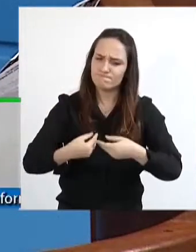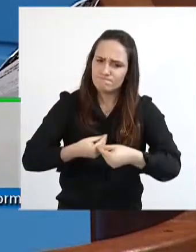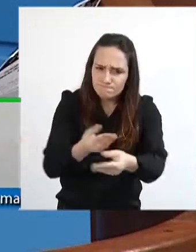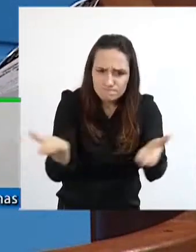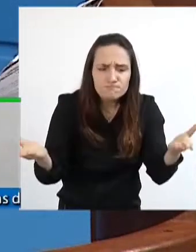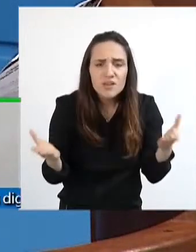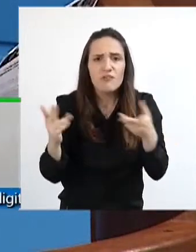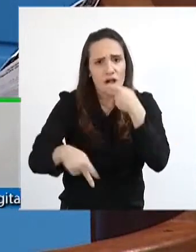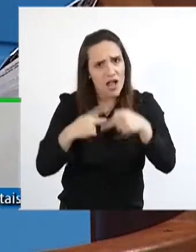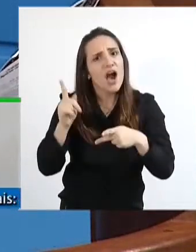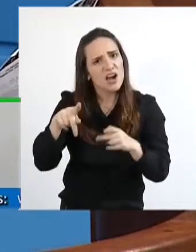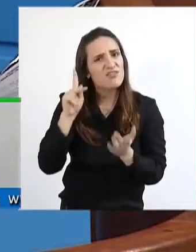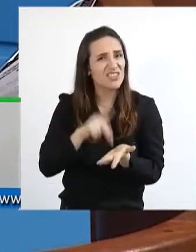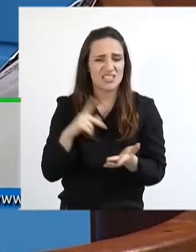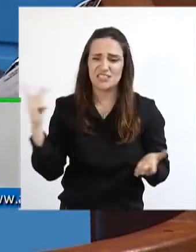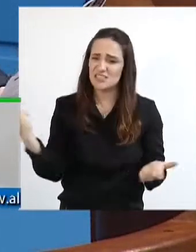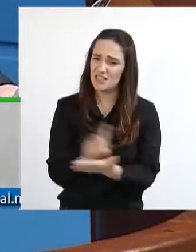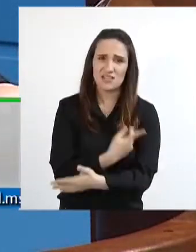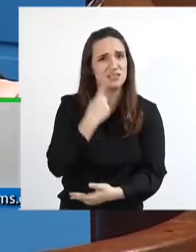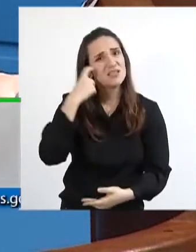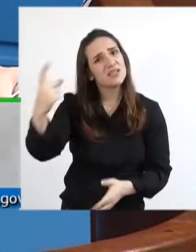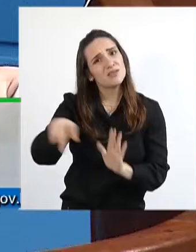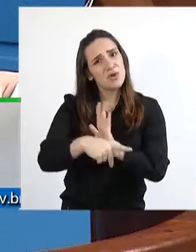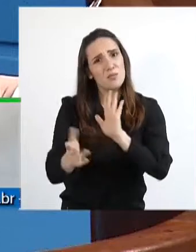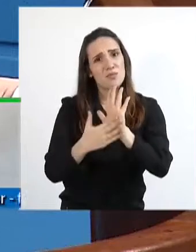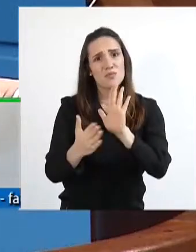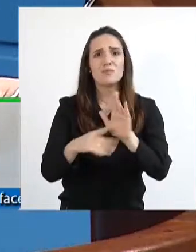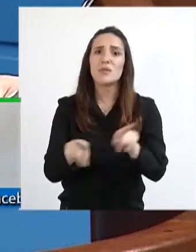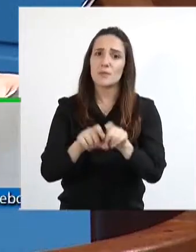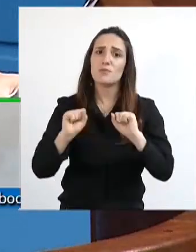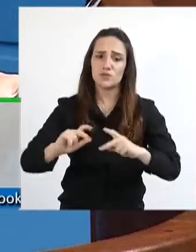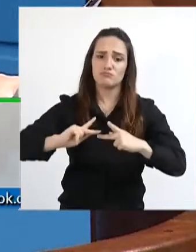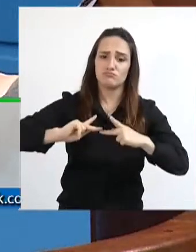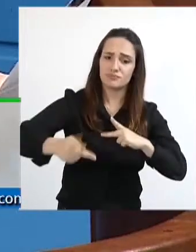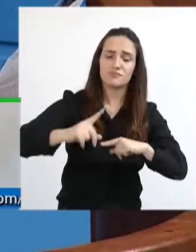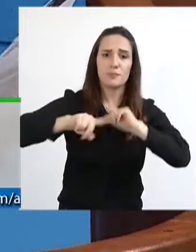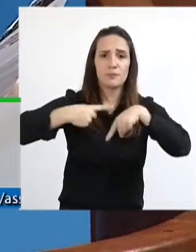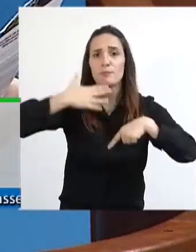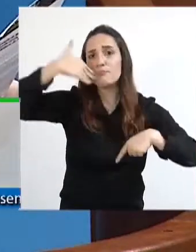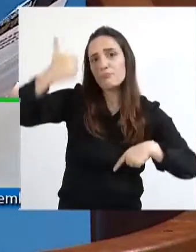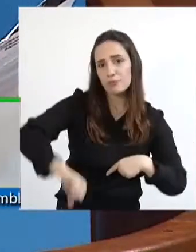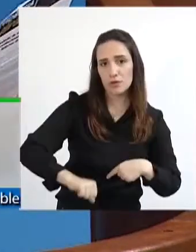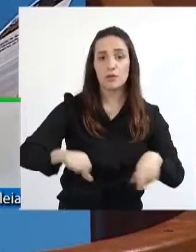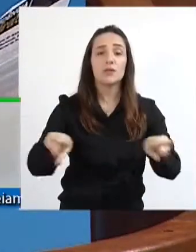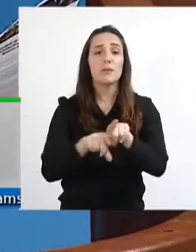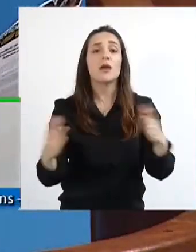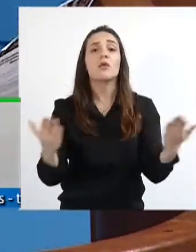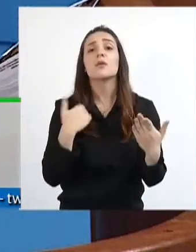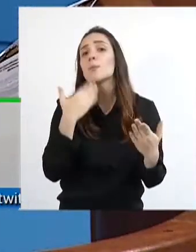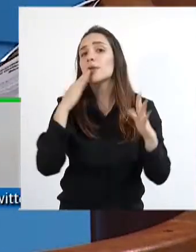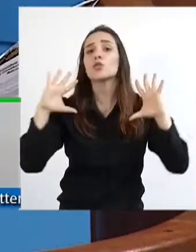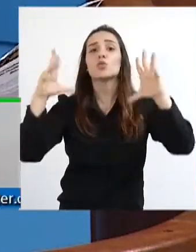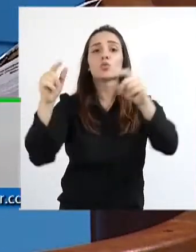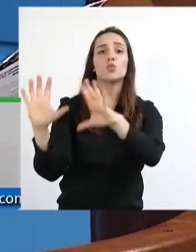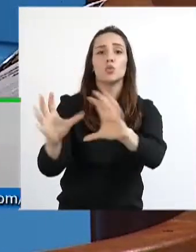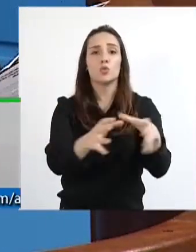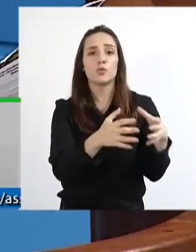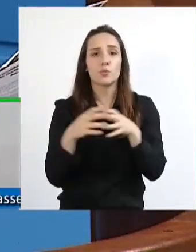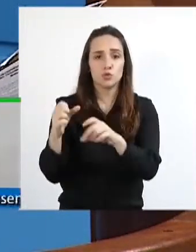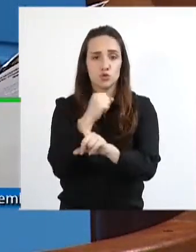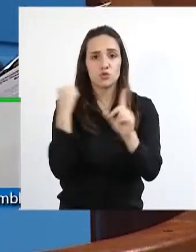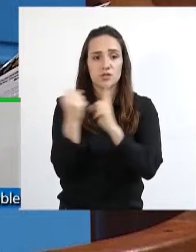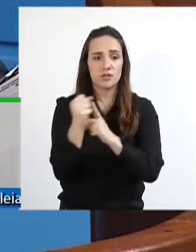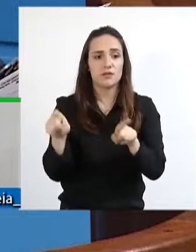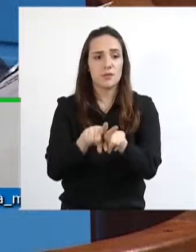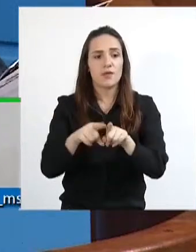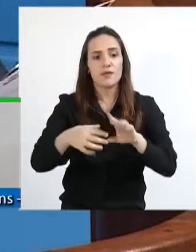reais interesses dessa proposta e as suas consequências. Também conclamamos a todos os setores populares,